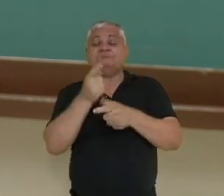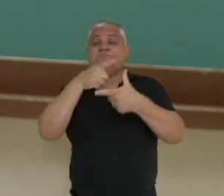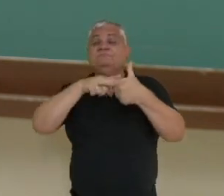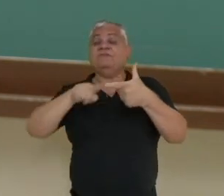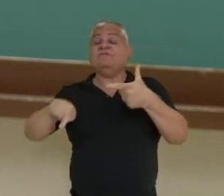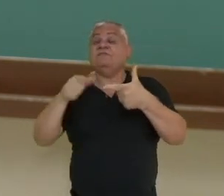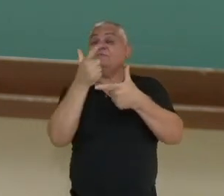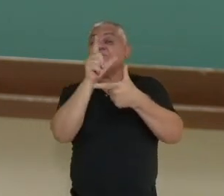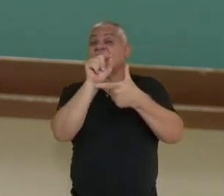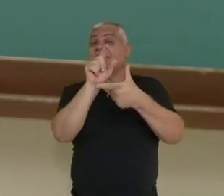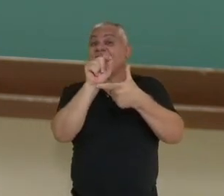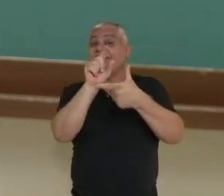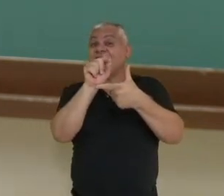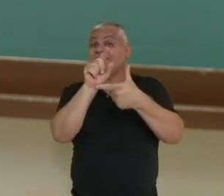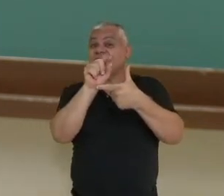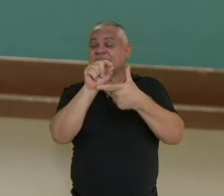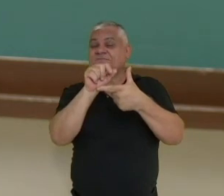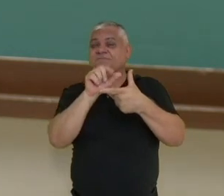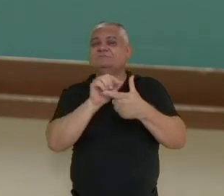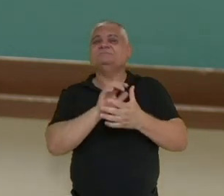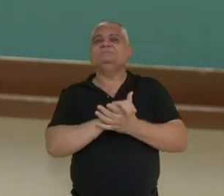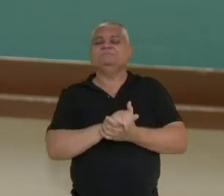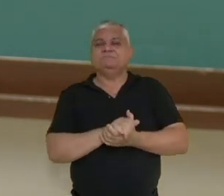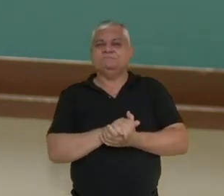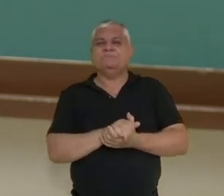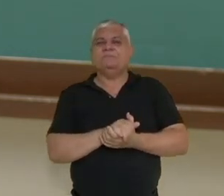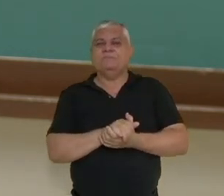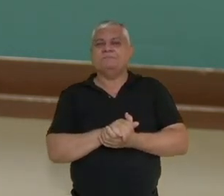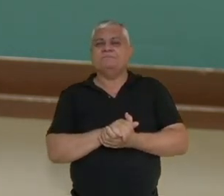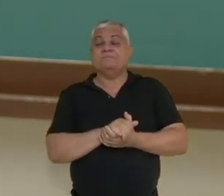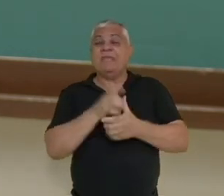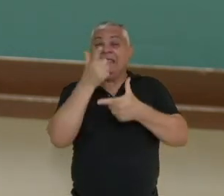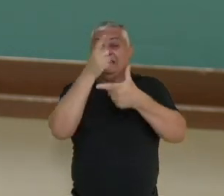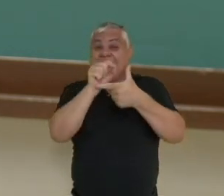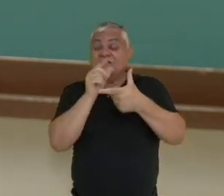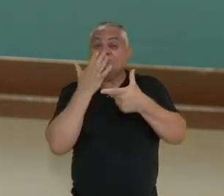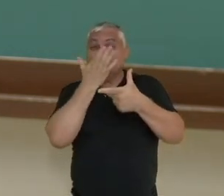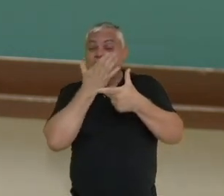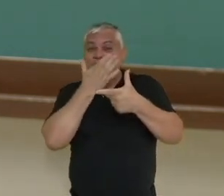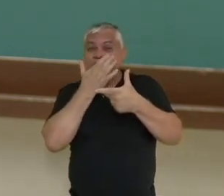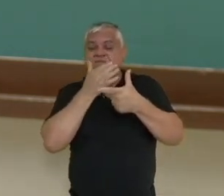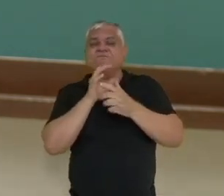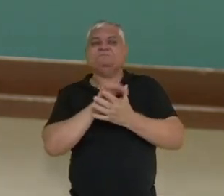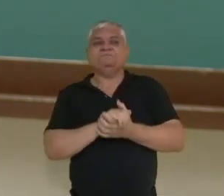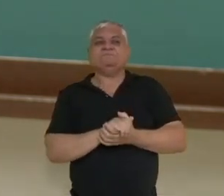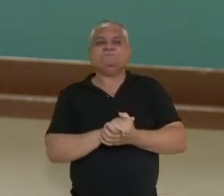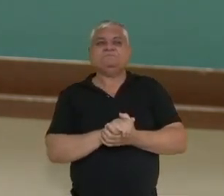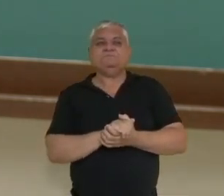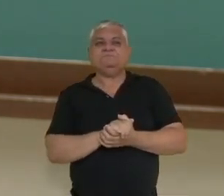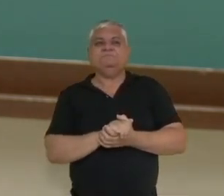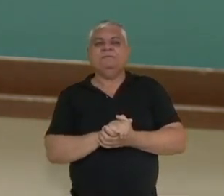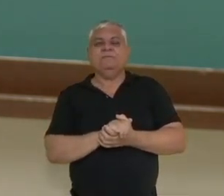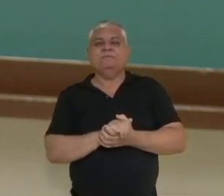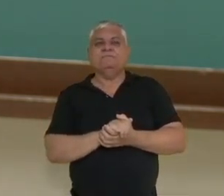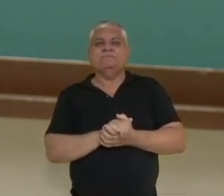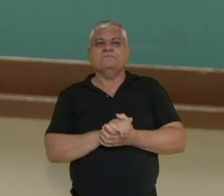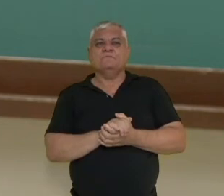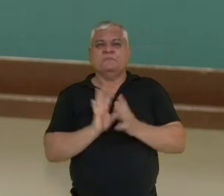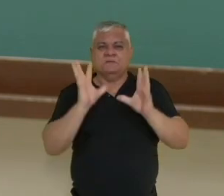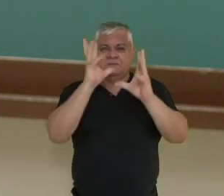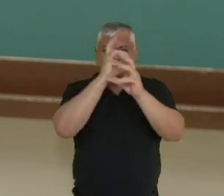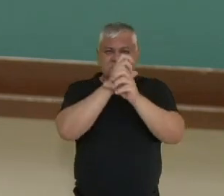por quanto mesmo? Eu vou dividir por 10, porque são 10 doces no total, ok? Então,